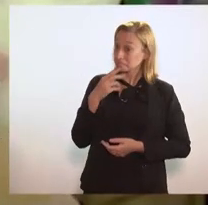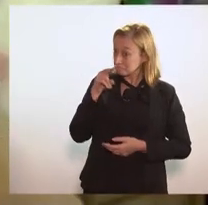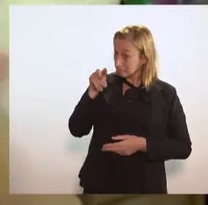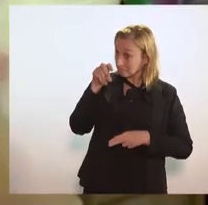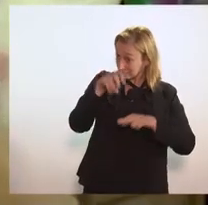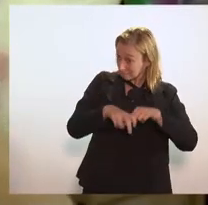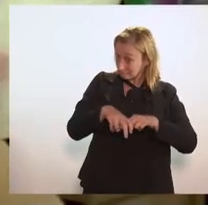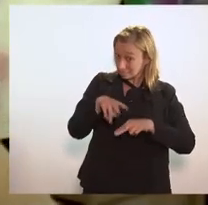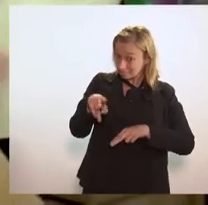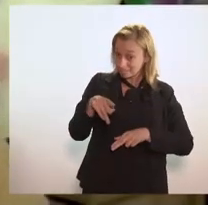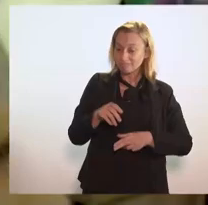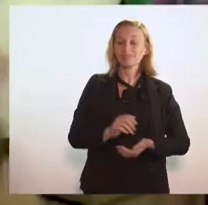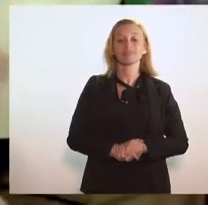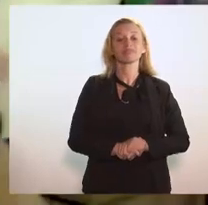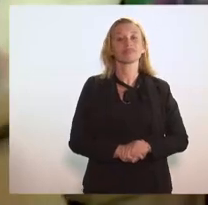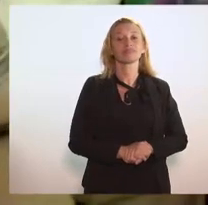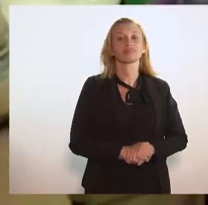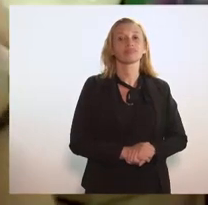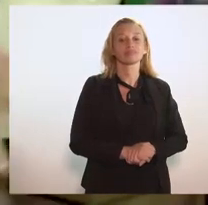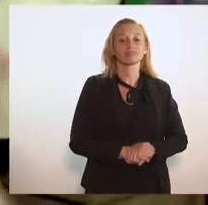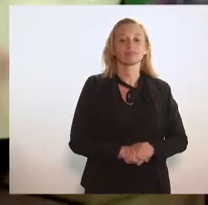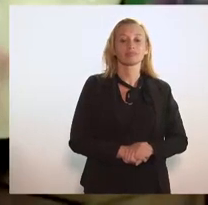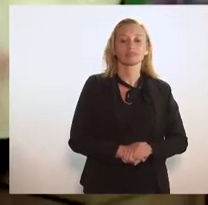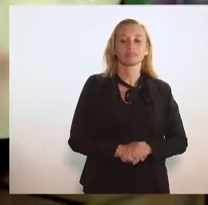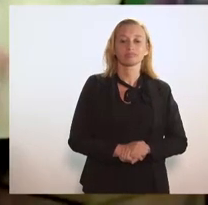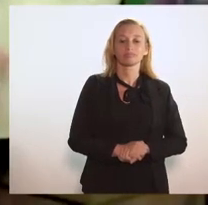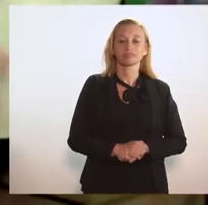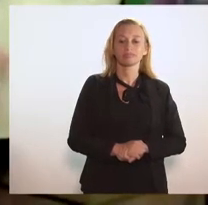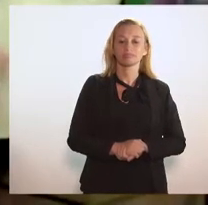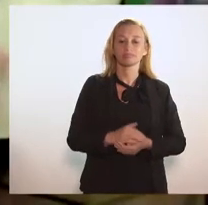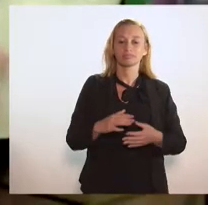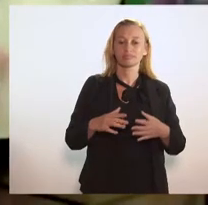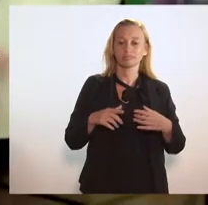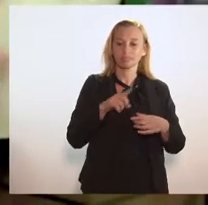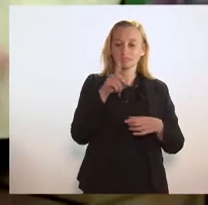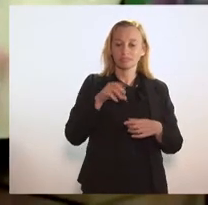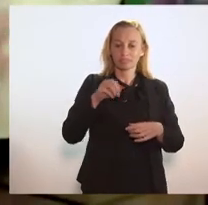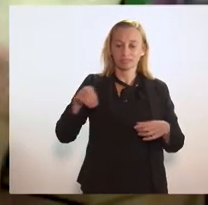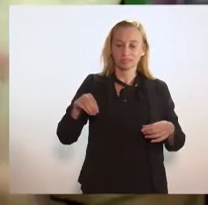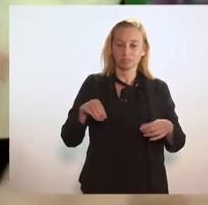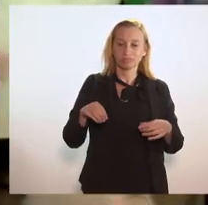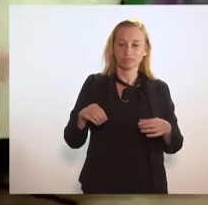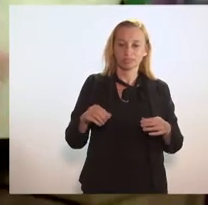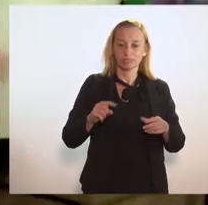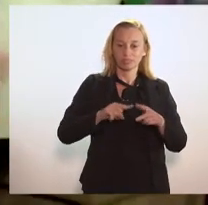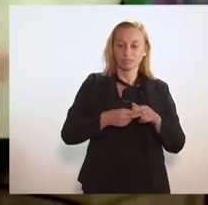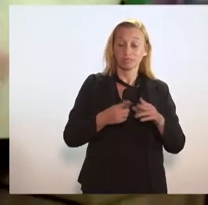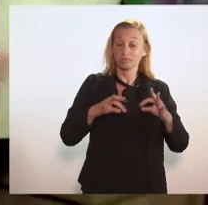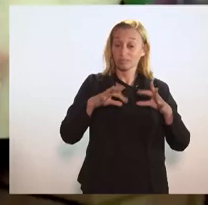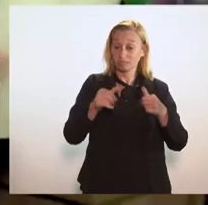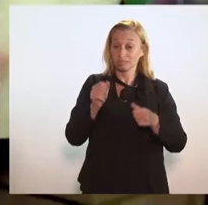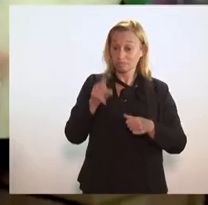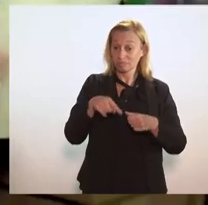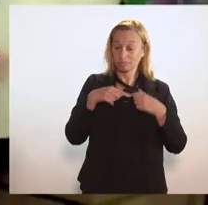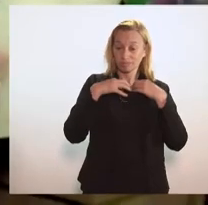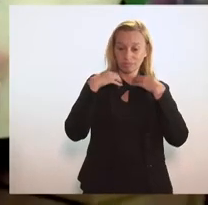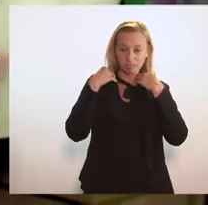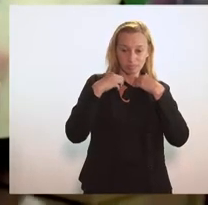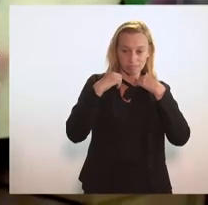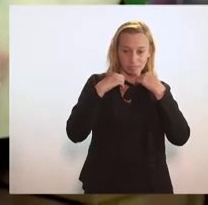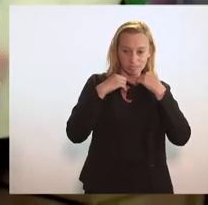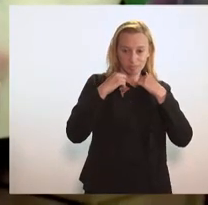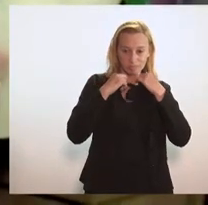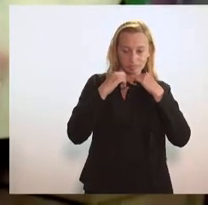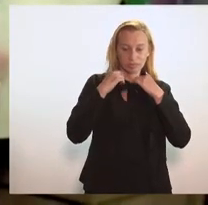aí nessa cadeira a coisa de vinho a gente fica concertando tudo né É para colar Eu já tinha até um